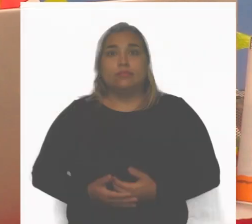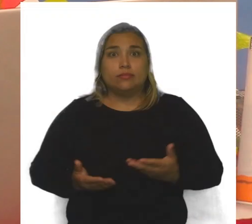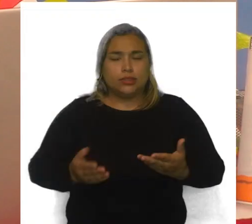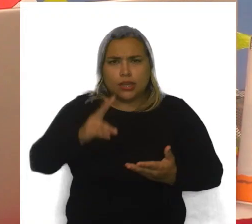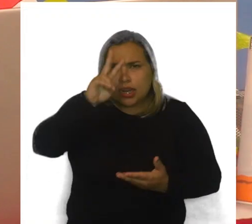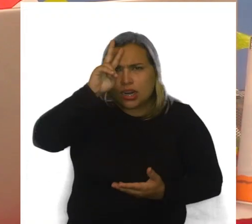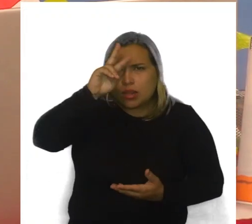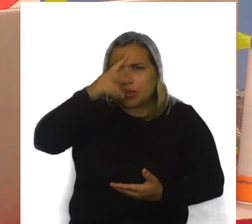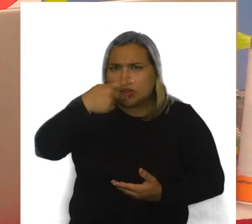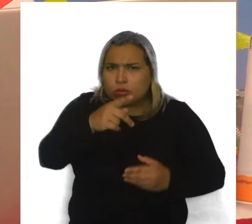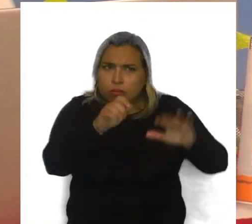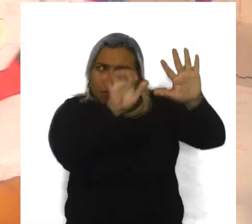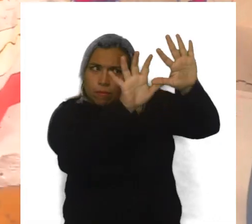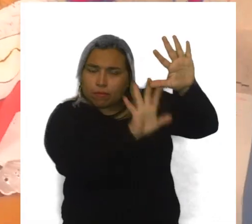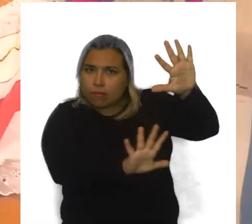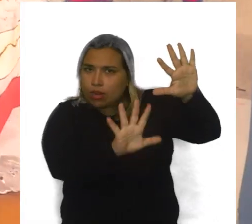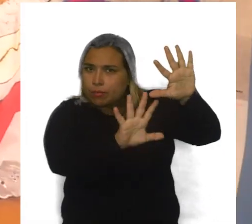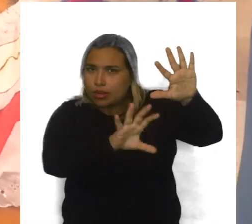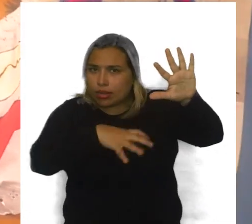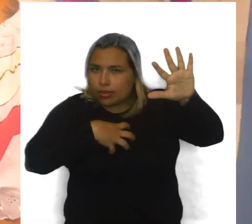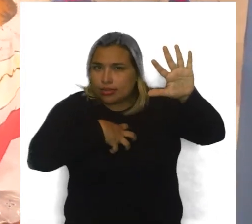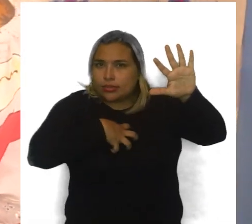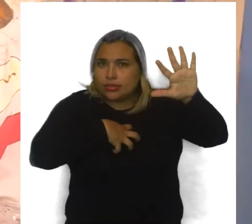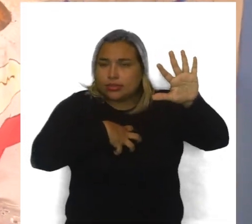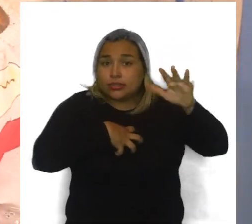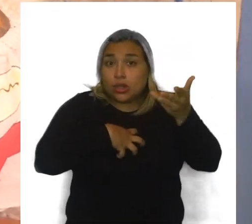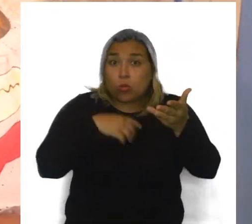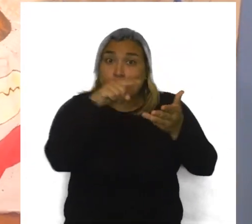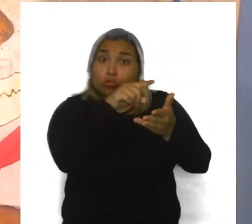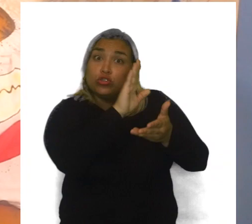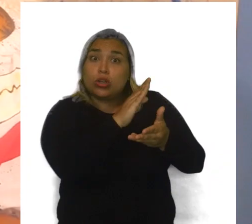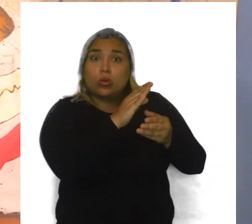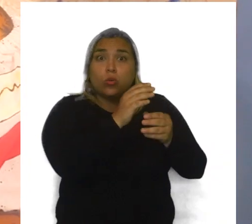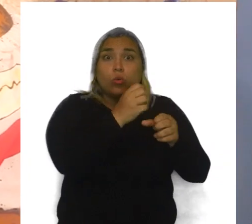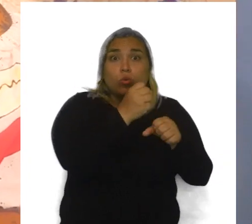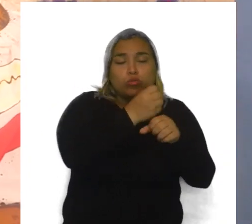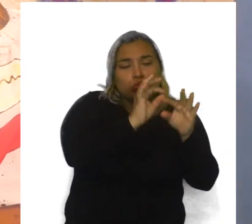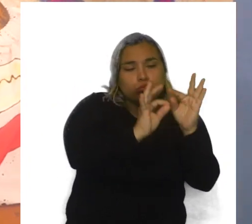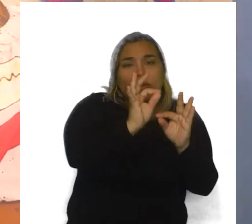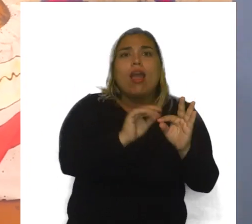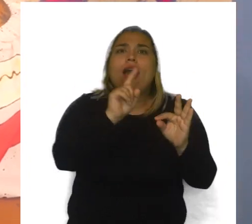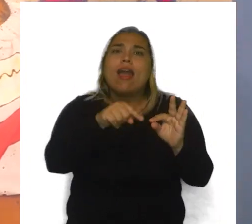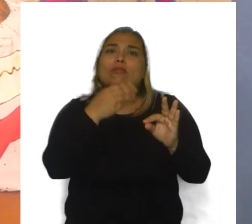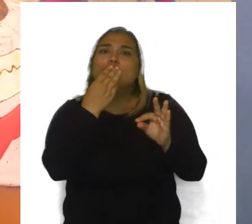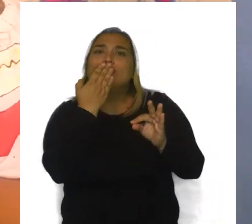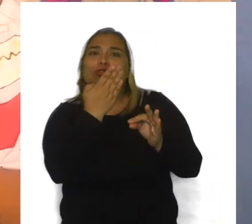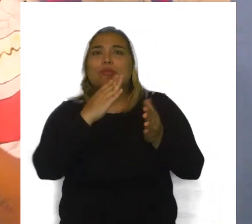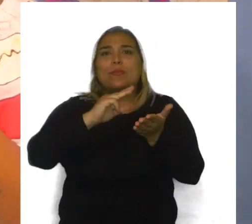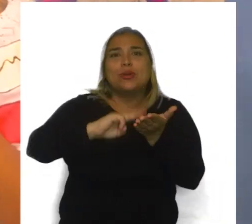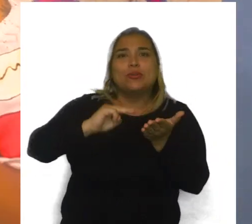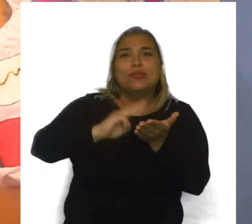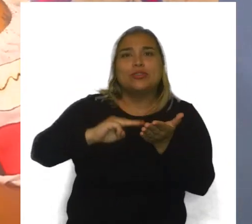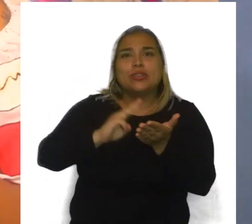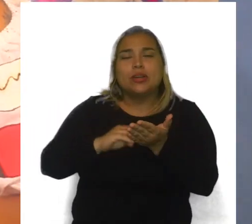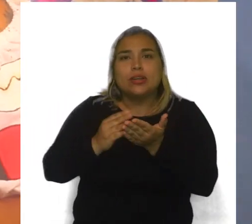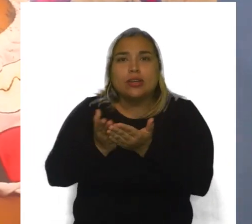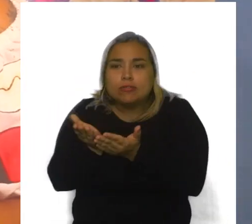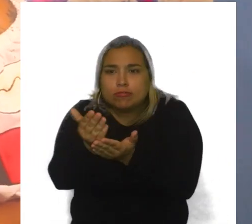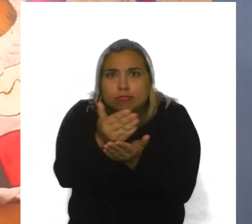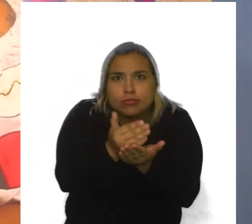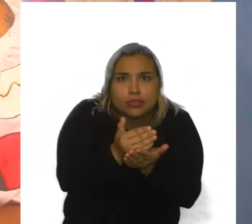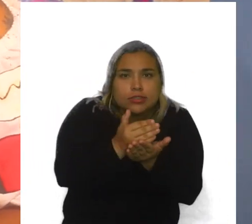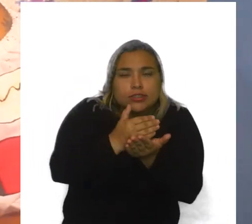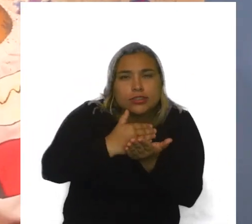Lembra do teu mapa afetivo? A construção dele já é uma metodologia de apuração inicial. Com lugares e